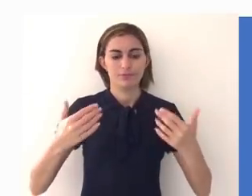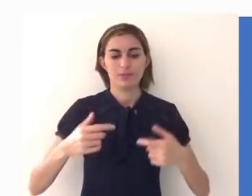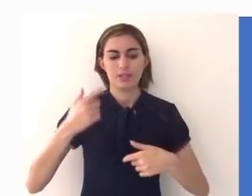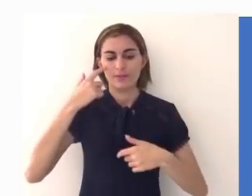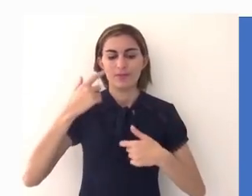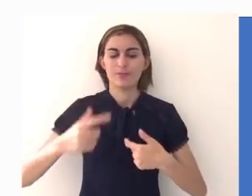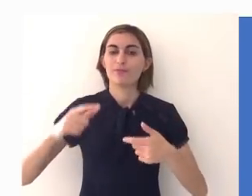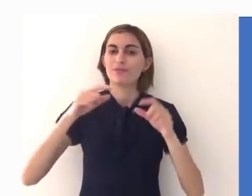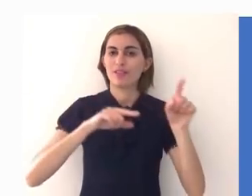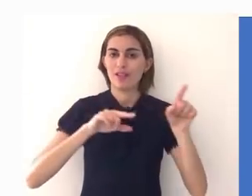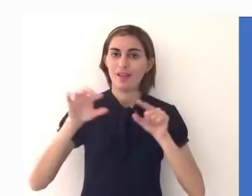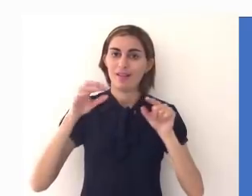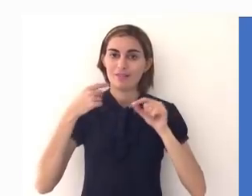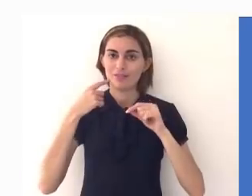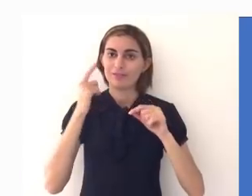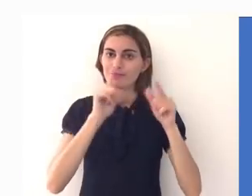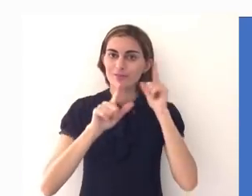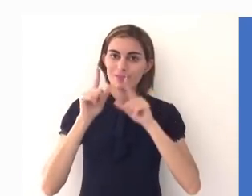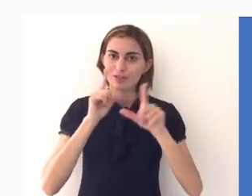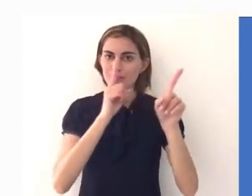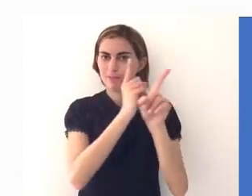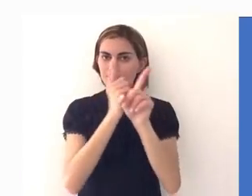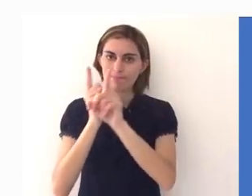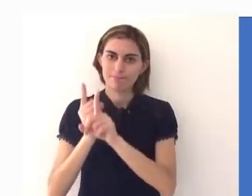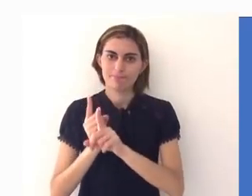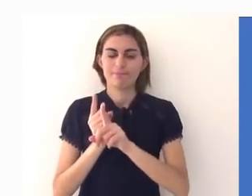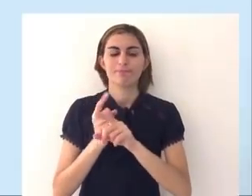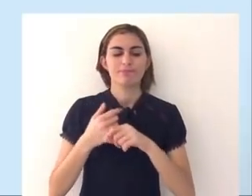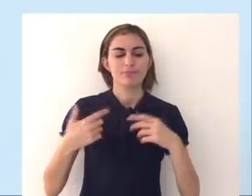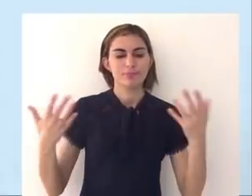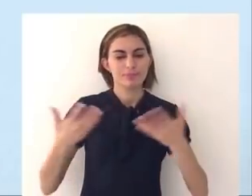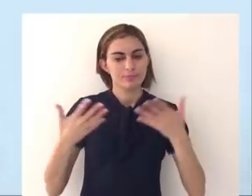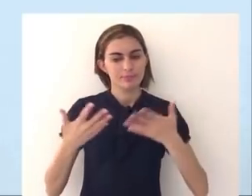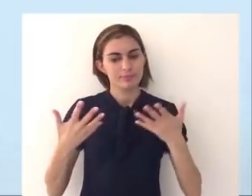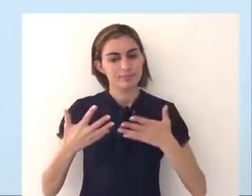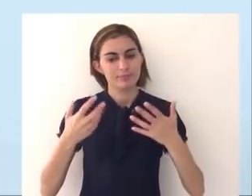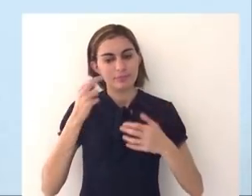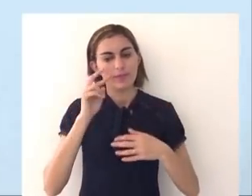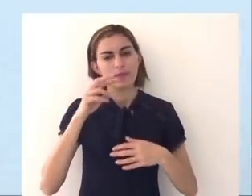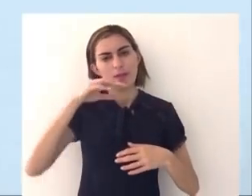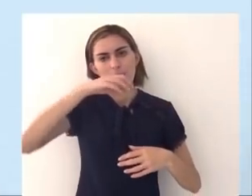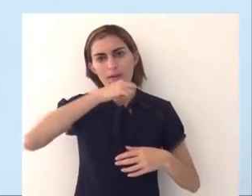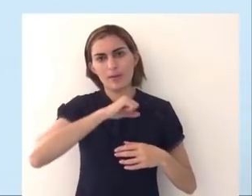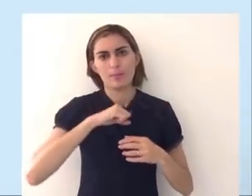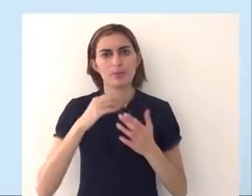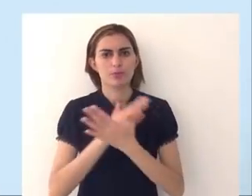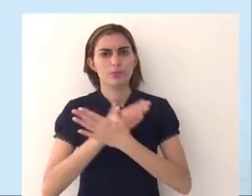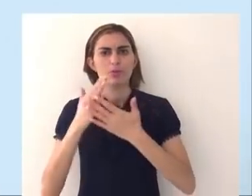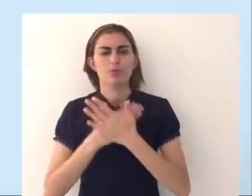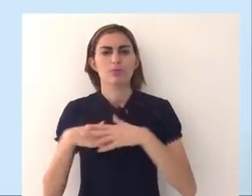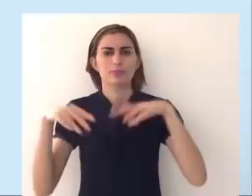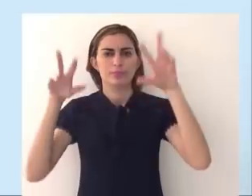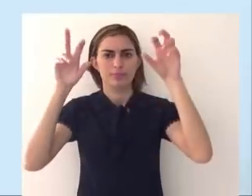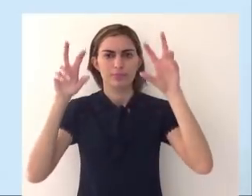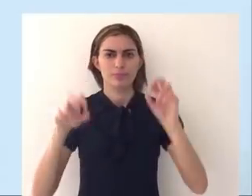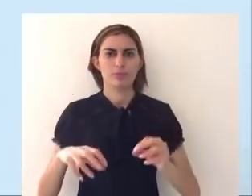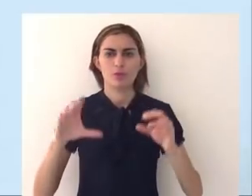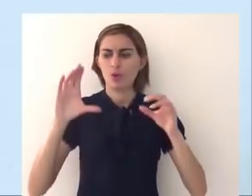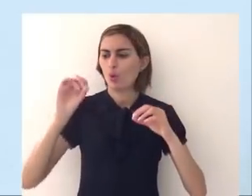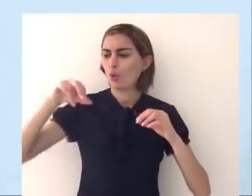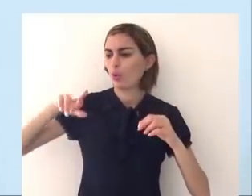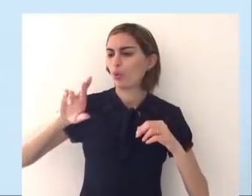por assim dizer, a gente vai conseguir sobrepor um no outro. Agora a gente vai ver bem rapidinho alguns casos